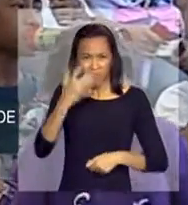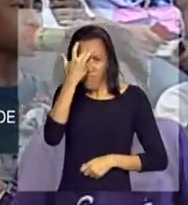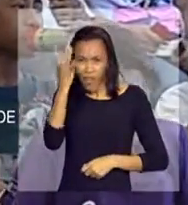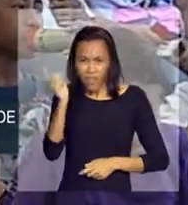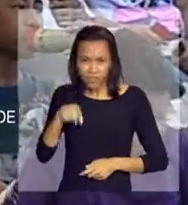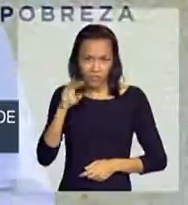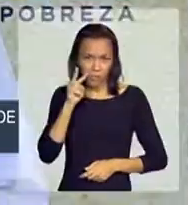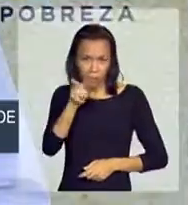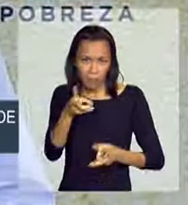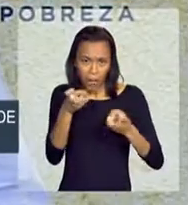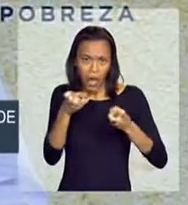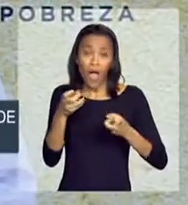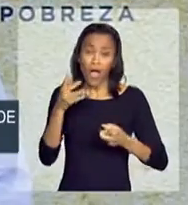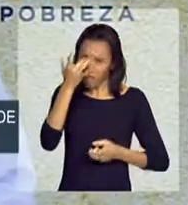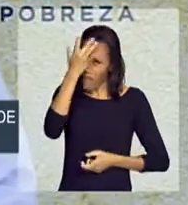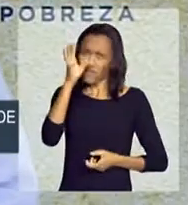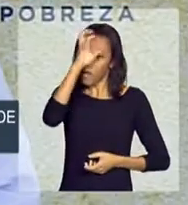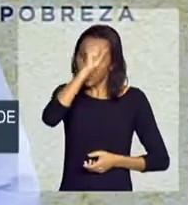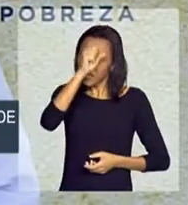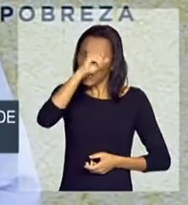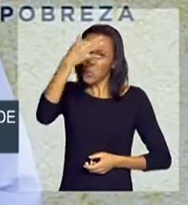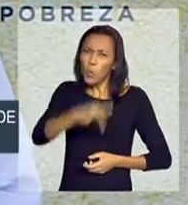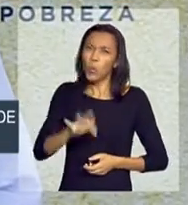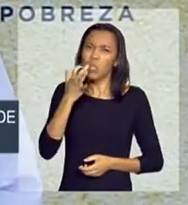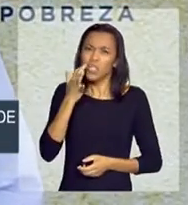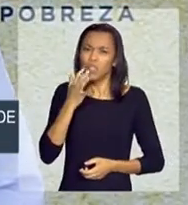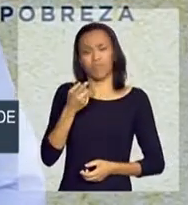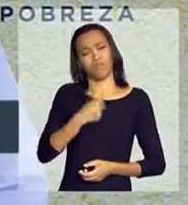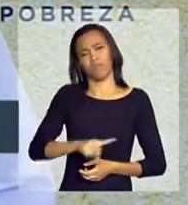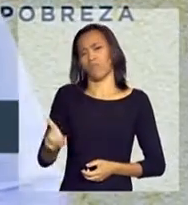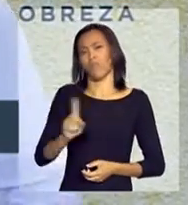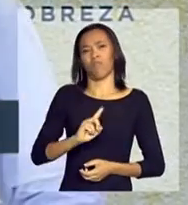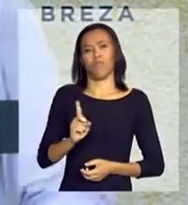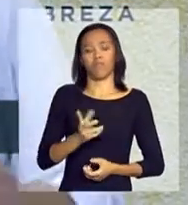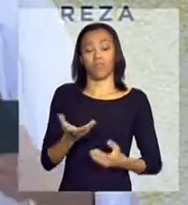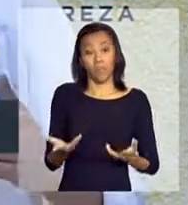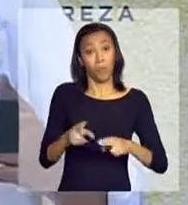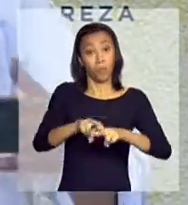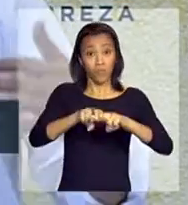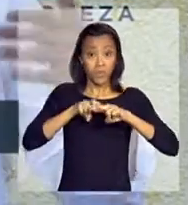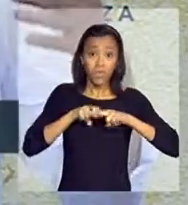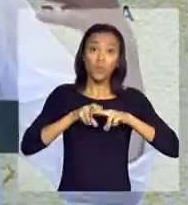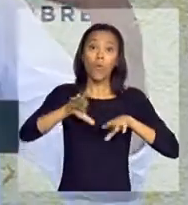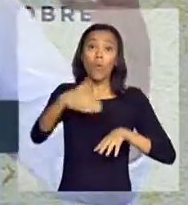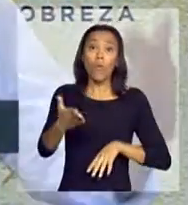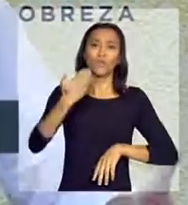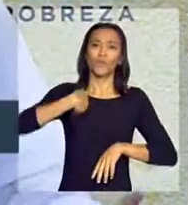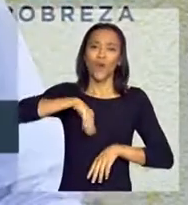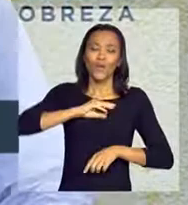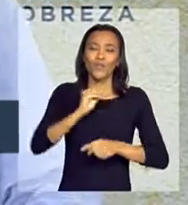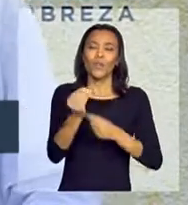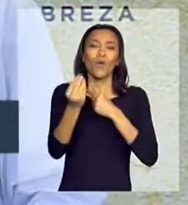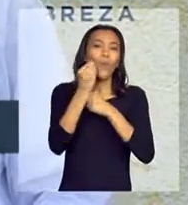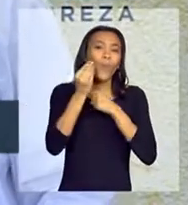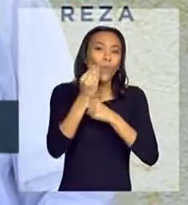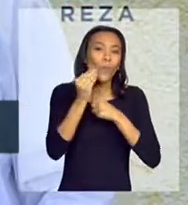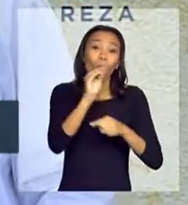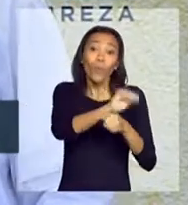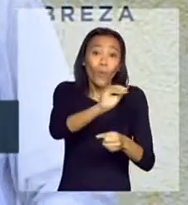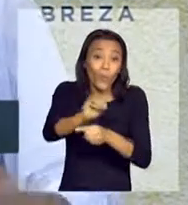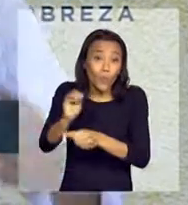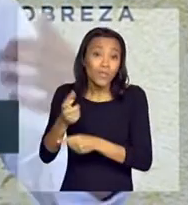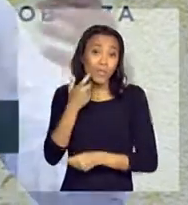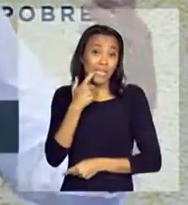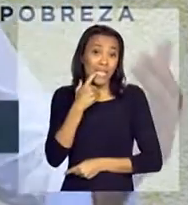é fácil aprender alguma coisa tá com dor de dente não é por isso quando a gente cuida do dente das